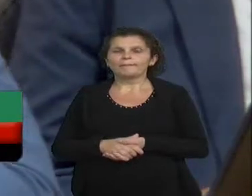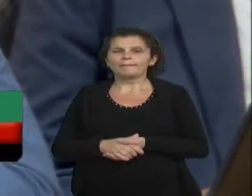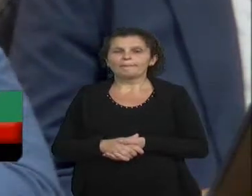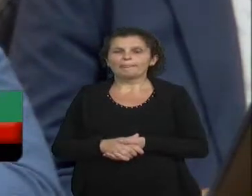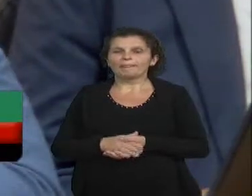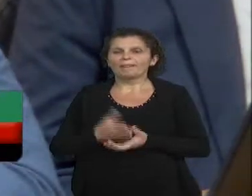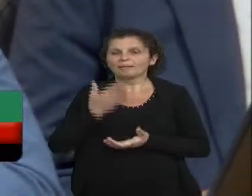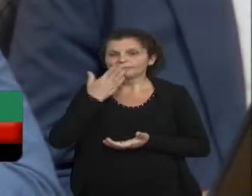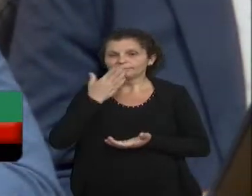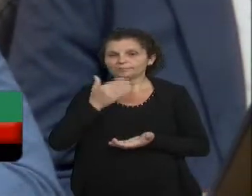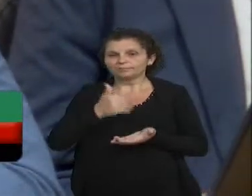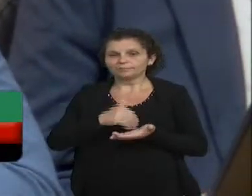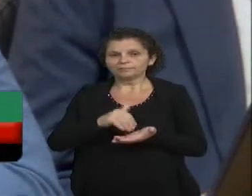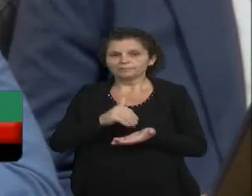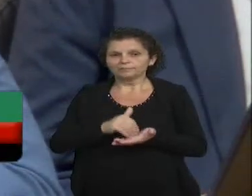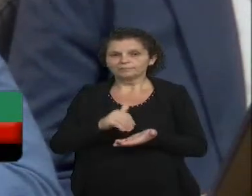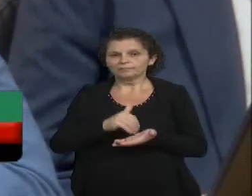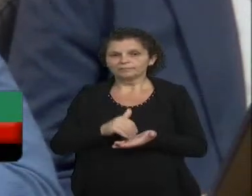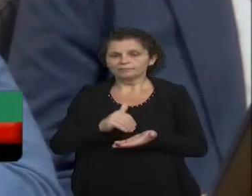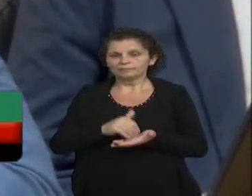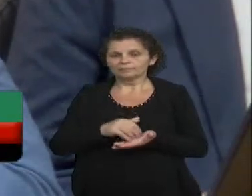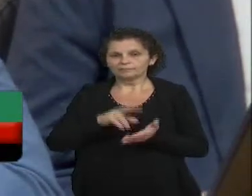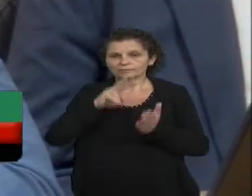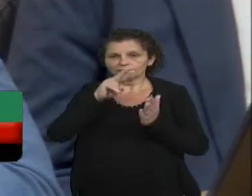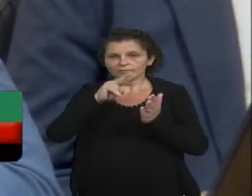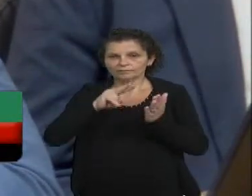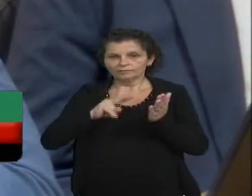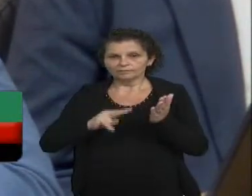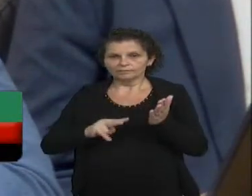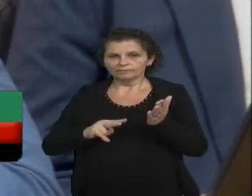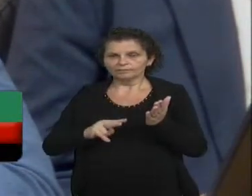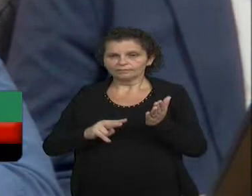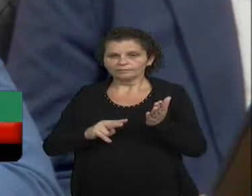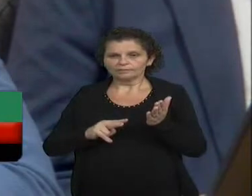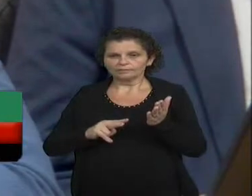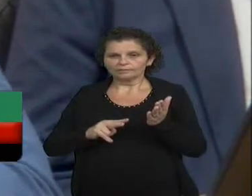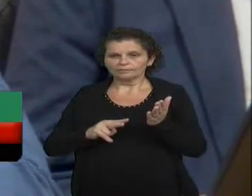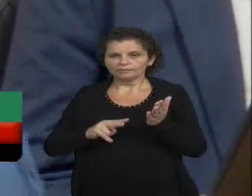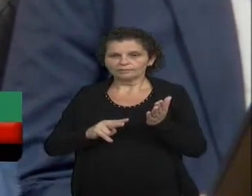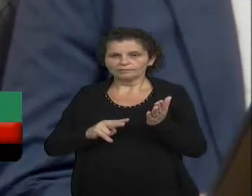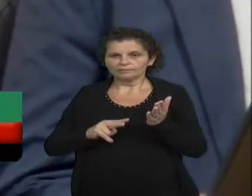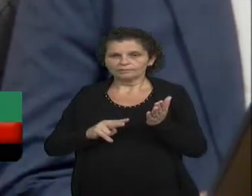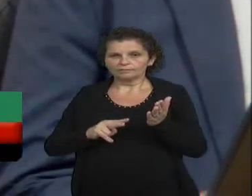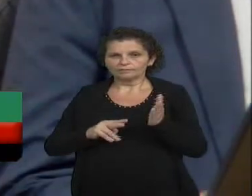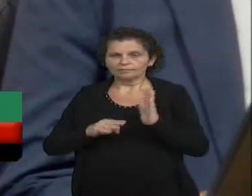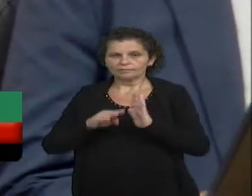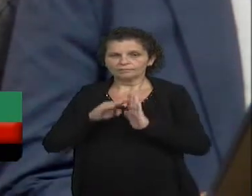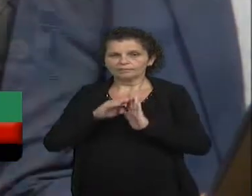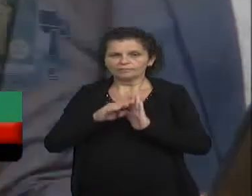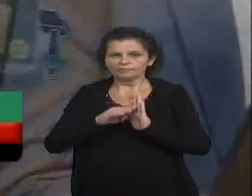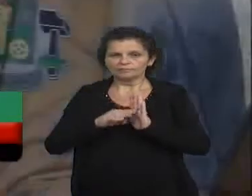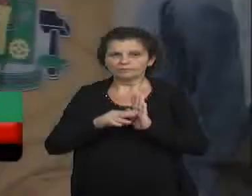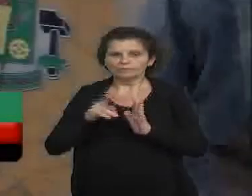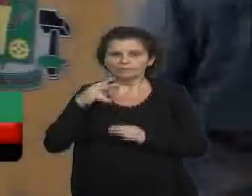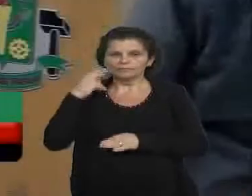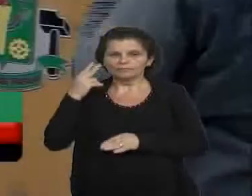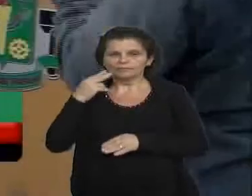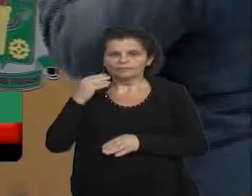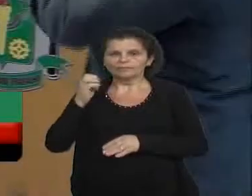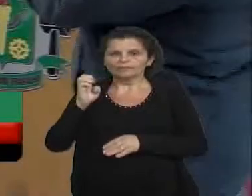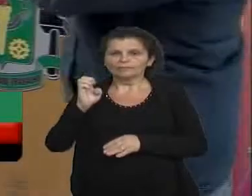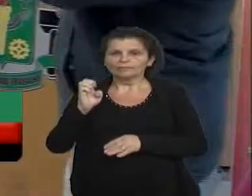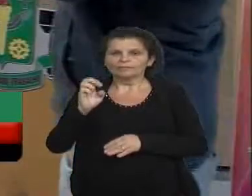Solicito à senhora secretária que proceda à leitura presidente, do questão próximo. Questão de ordem. Questão de ordem, vereador